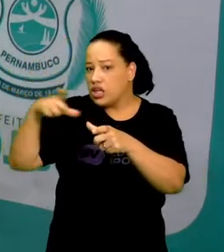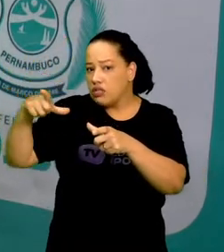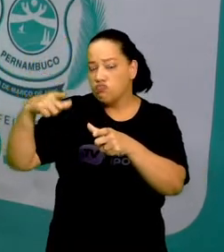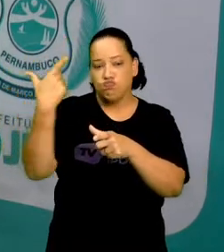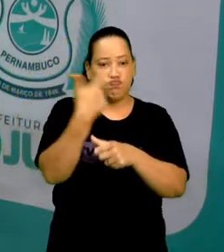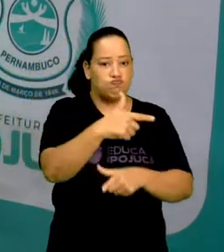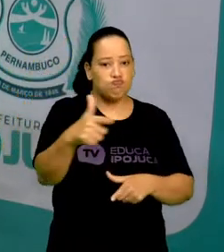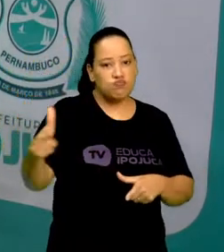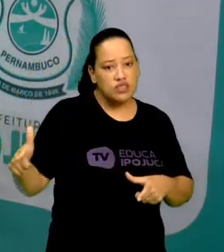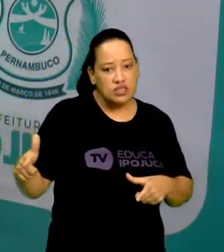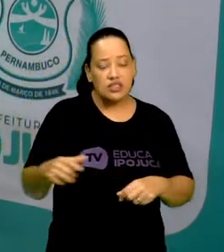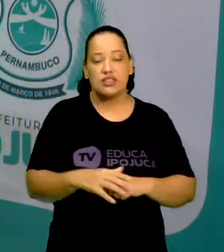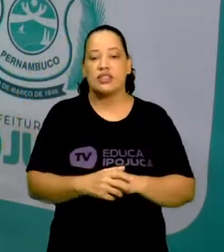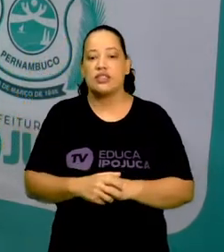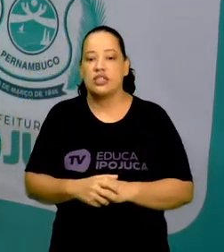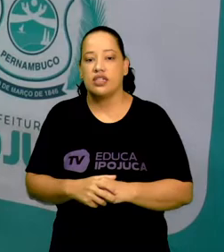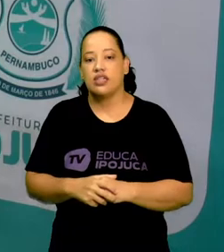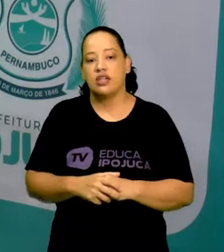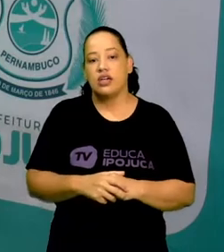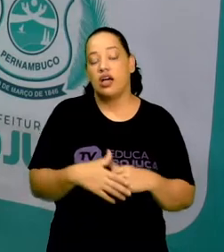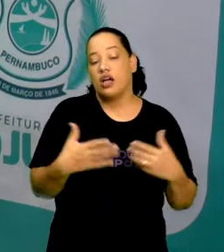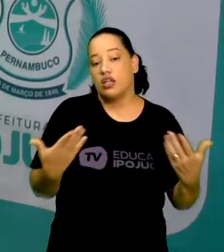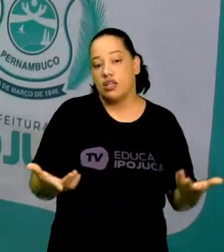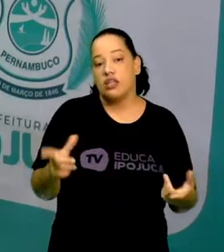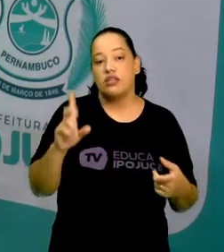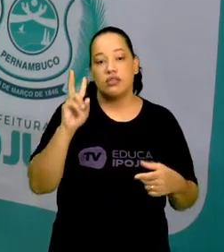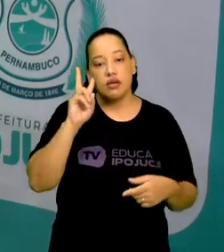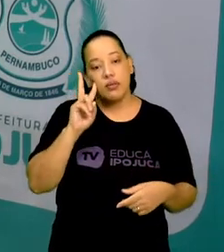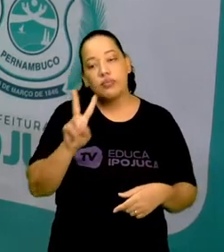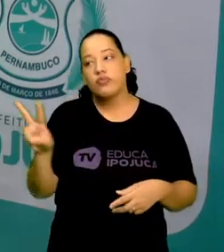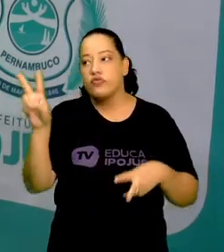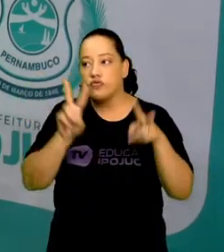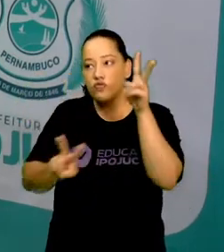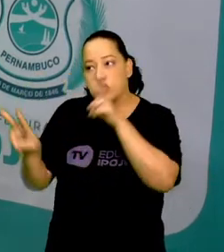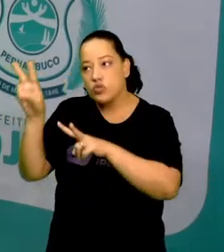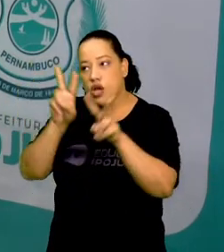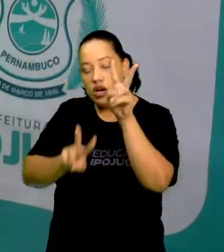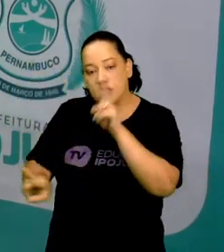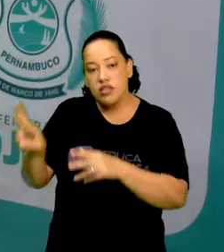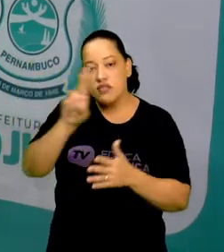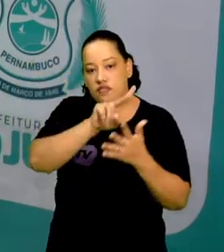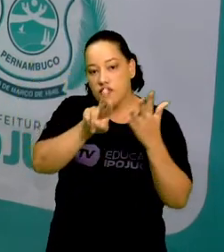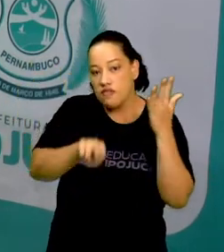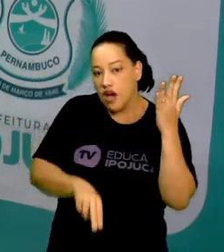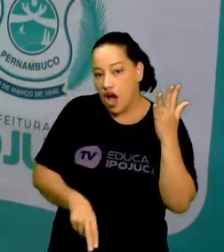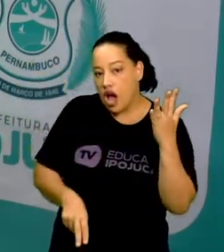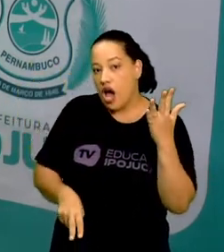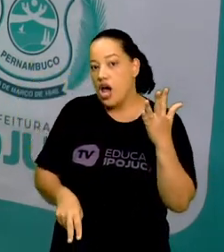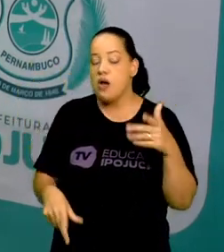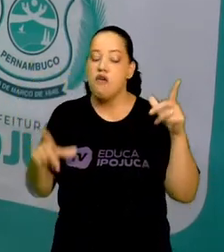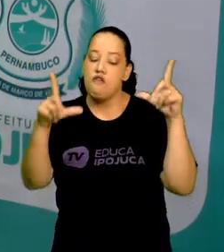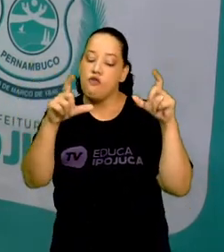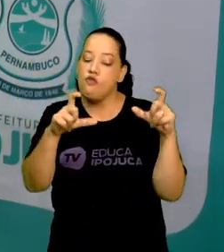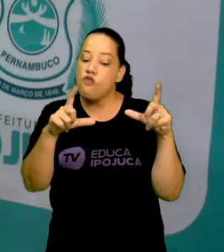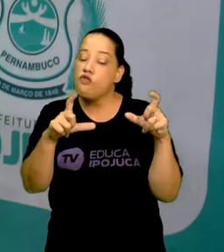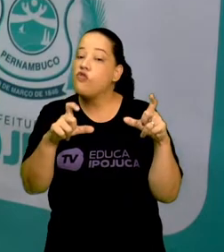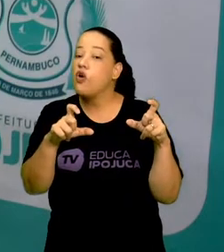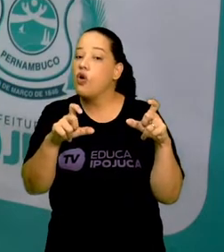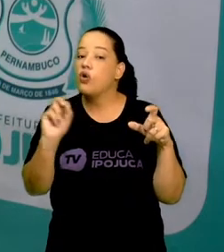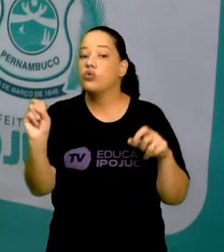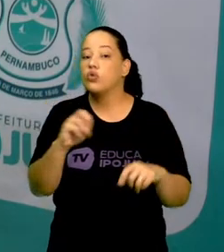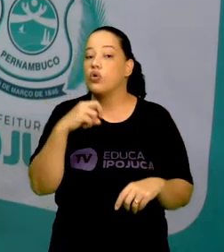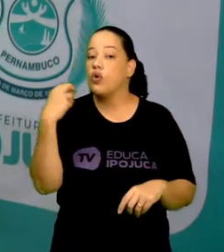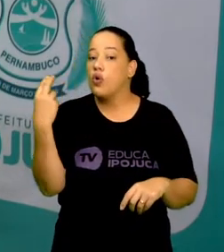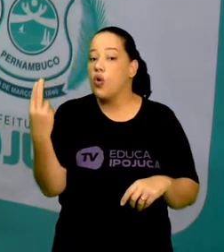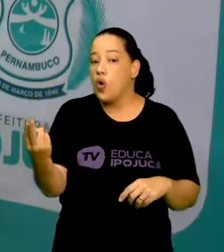E aprendemos que existem formas de visualizarmos o nosso planeta, seja por fotografia, seja